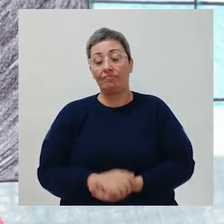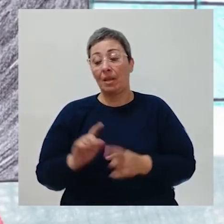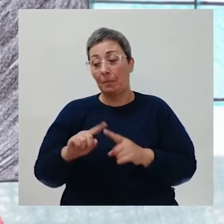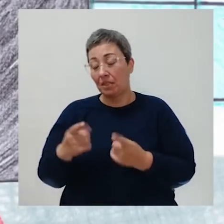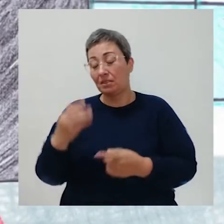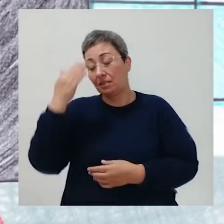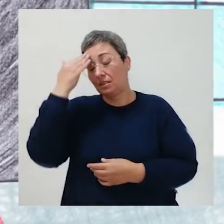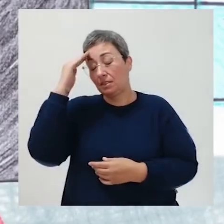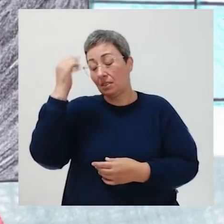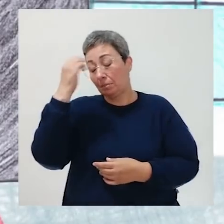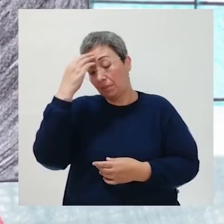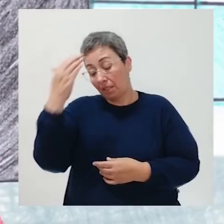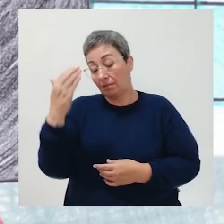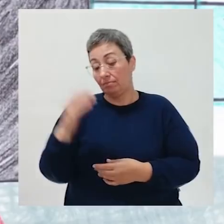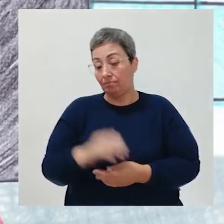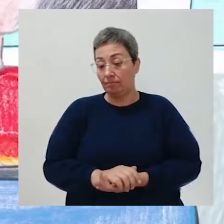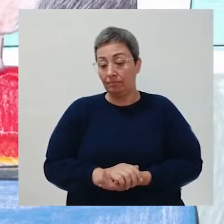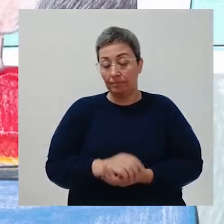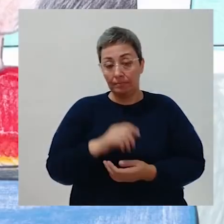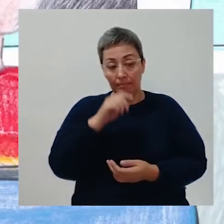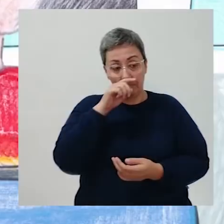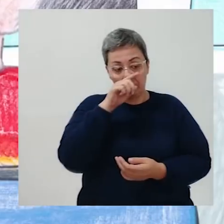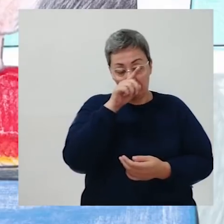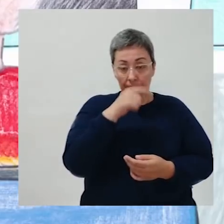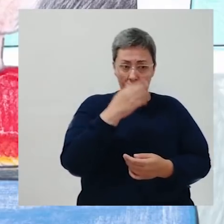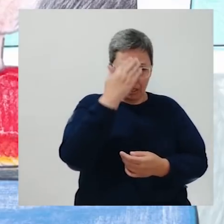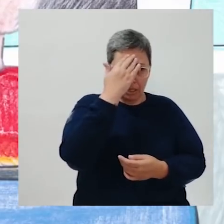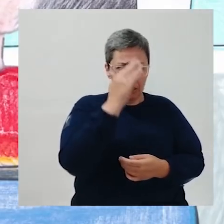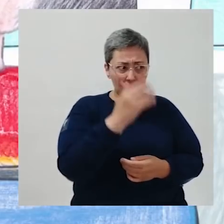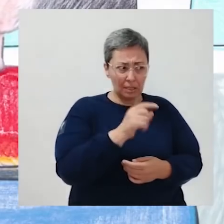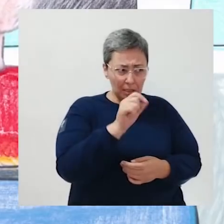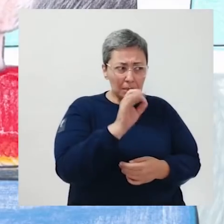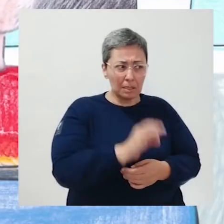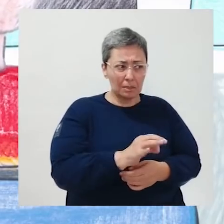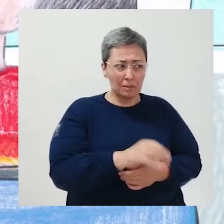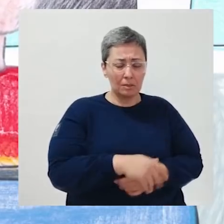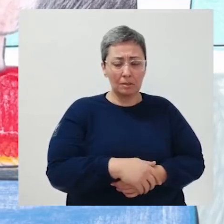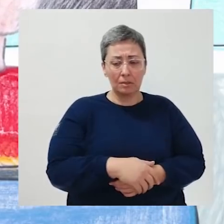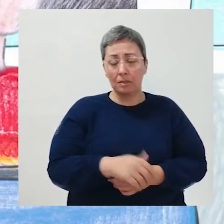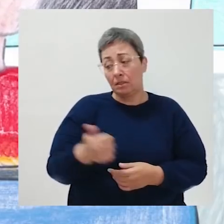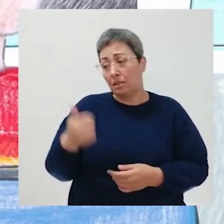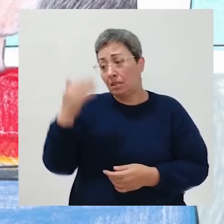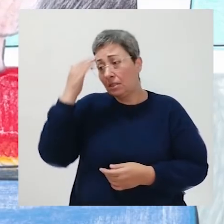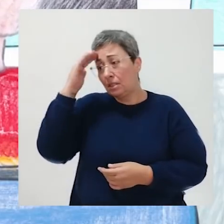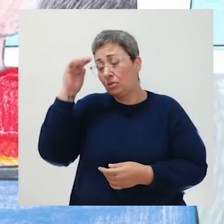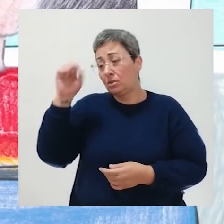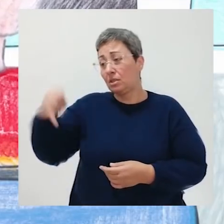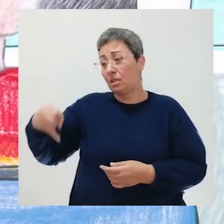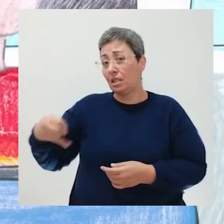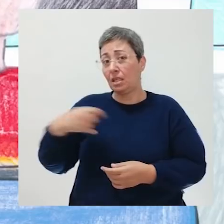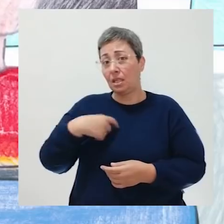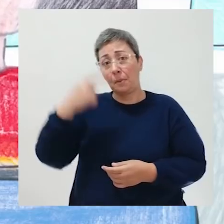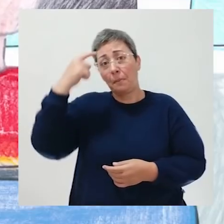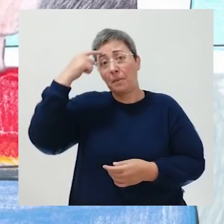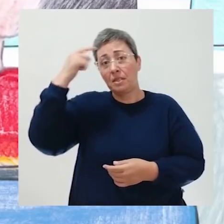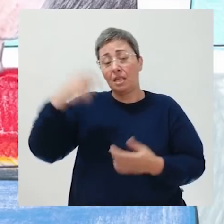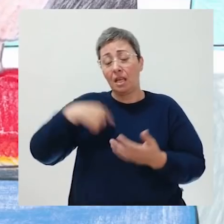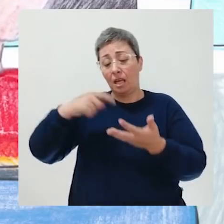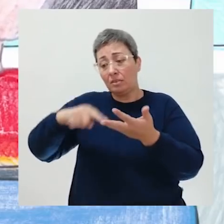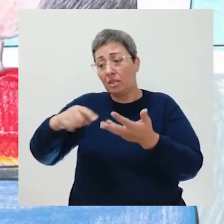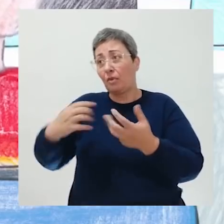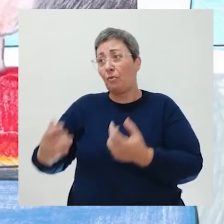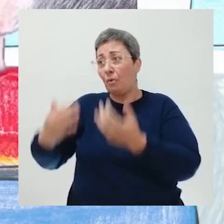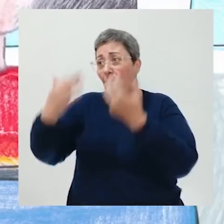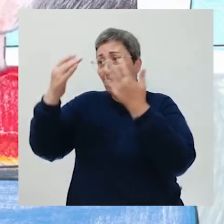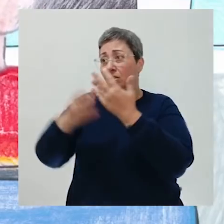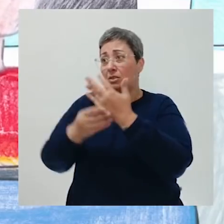Mas eu entendo. Obrigado assim mesmo, pai. Entende? Tem certeza? Entendo sim. Não pensei mesmo na fumaça,